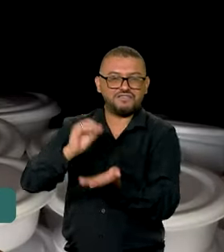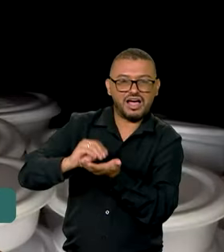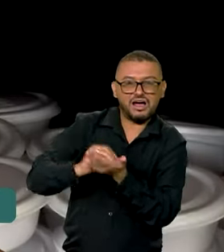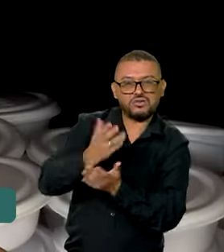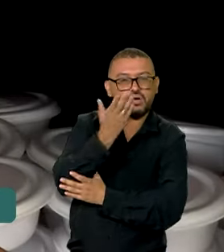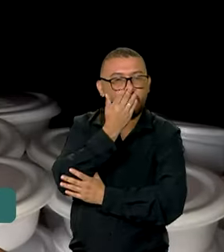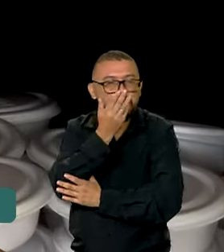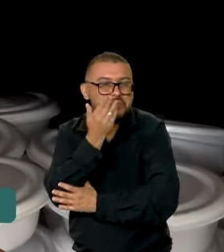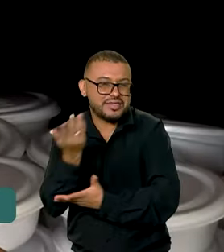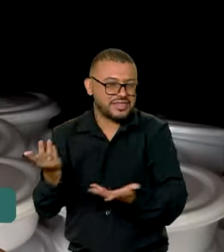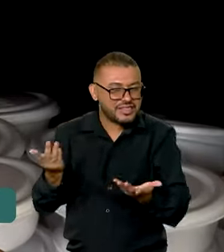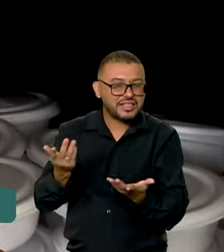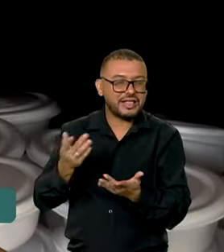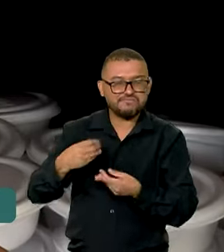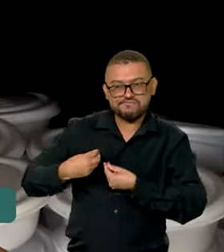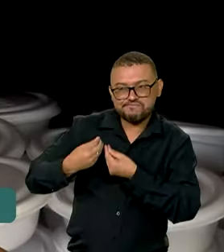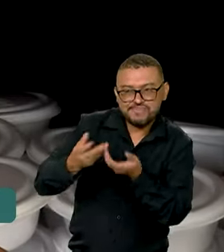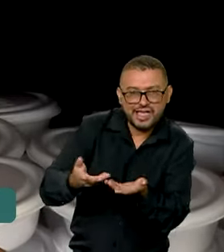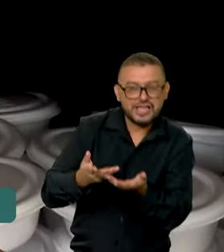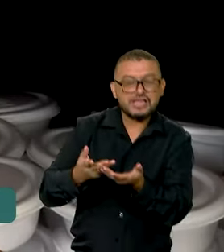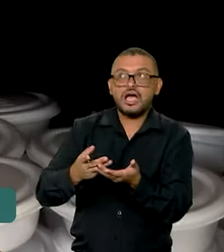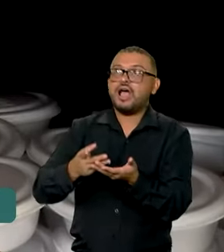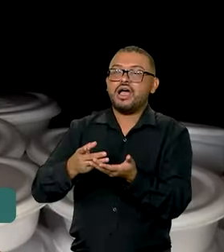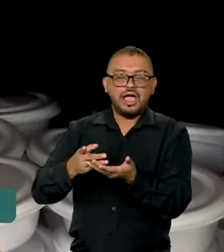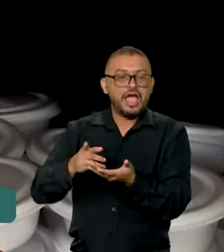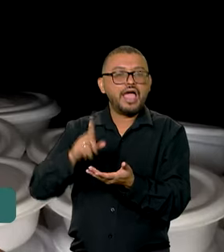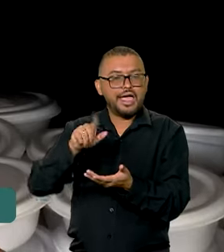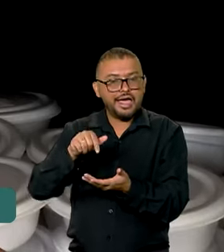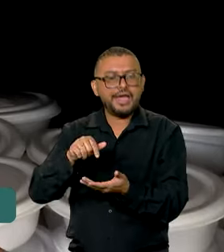meio-dia. É uma coisa assim, olha,